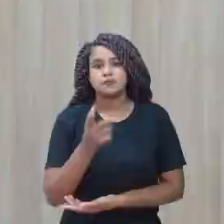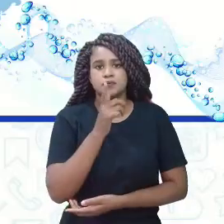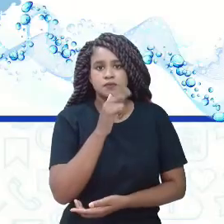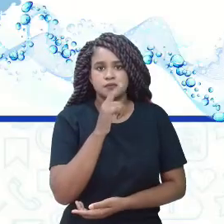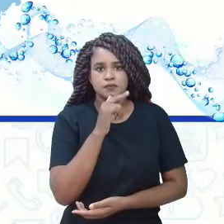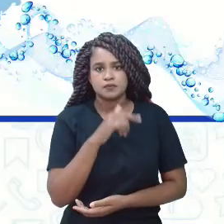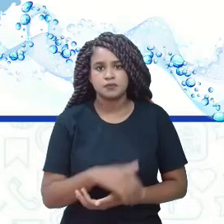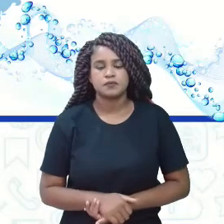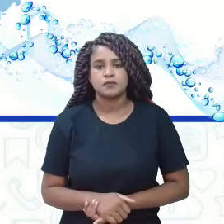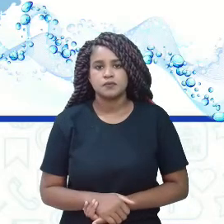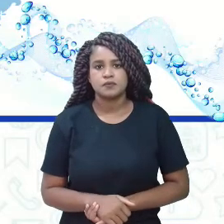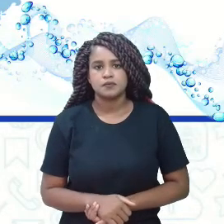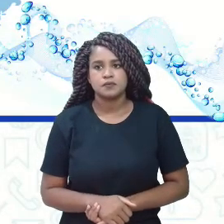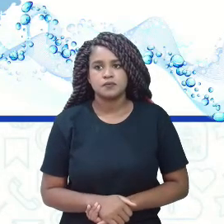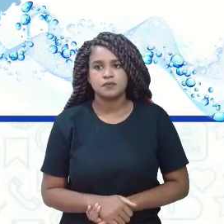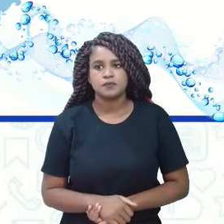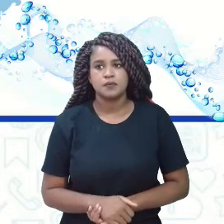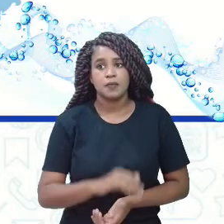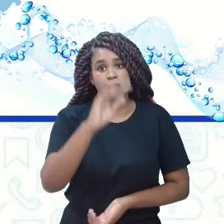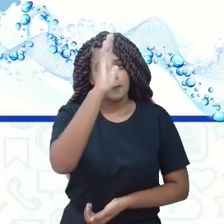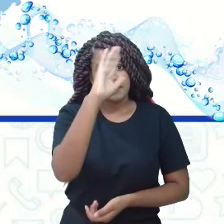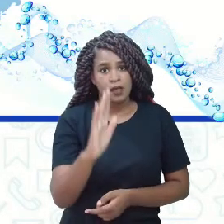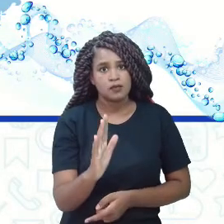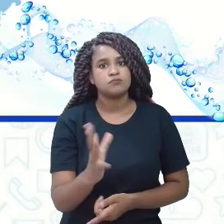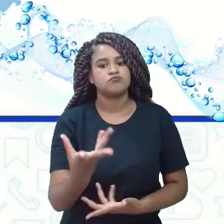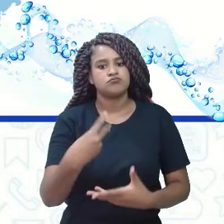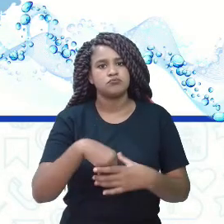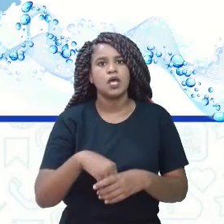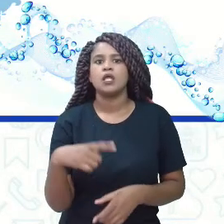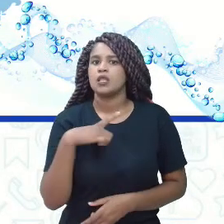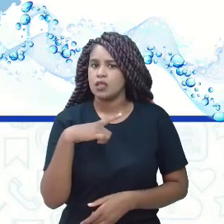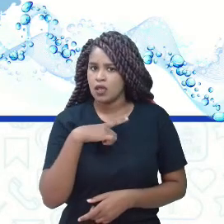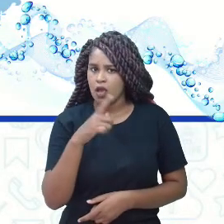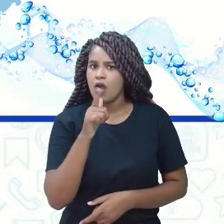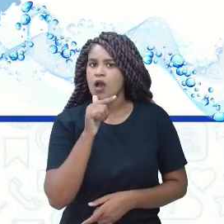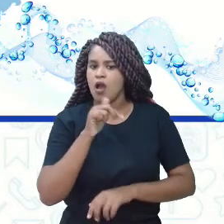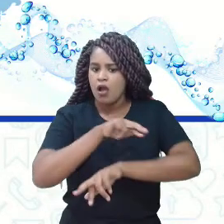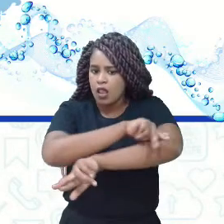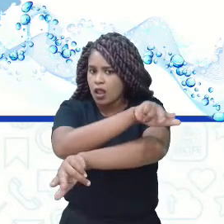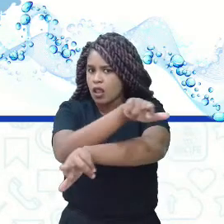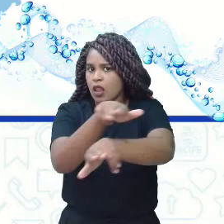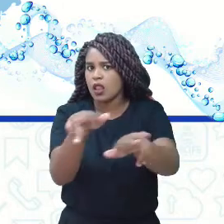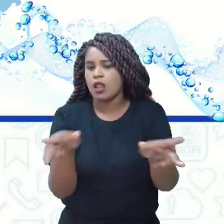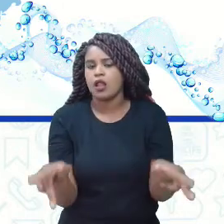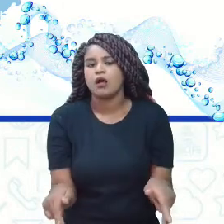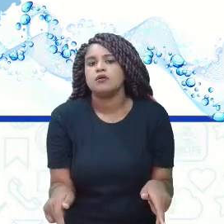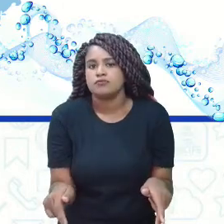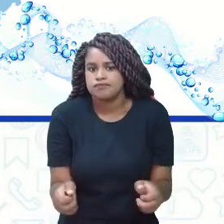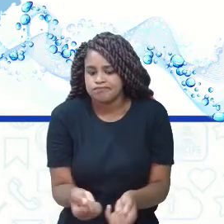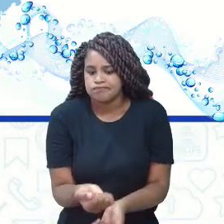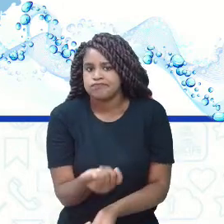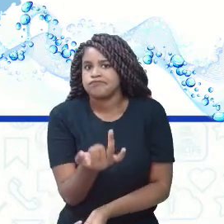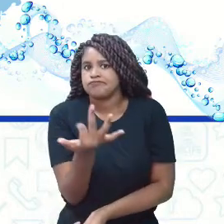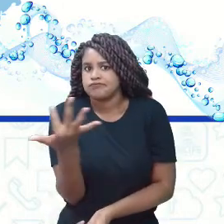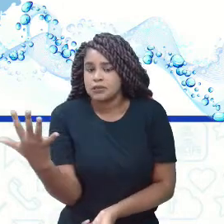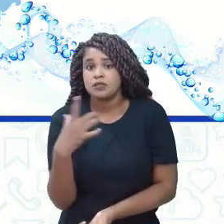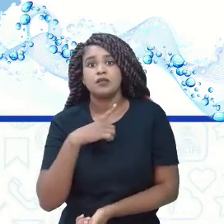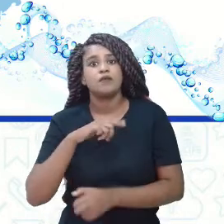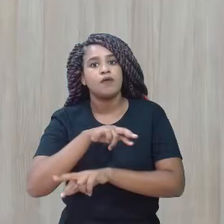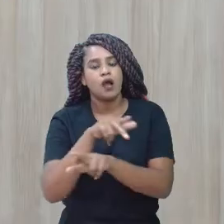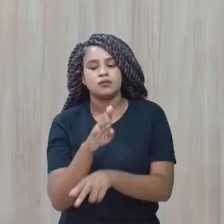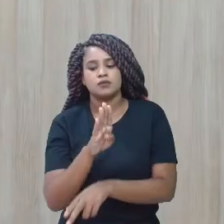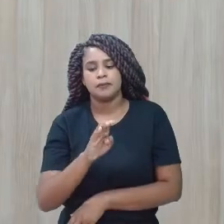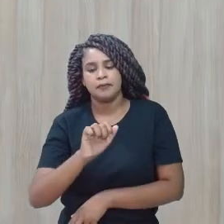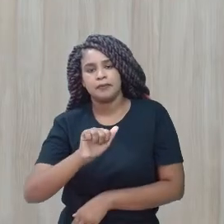água... o Brasil é um país abundante em recursos hídricos, né? A gente vê aí que a gente tem várias bacias, não é